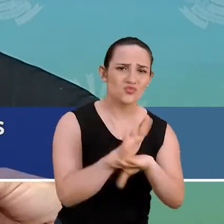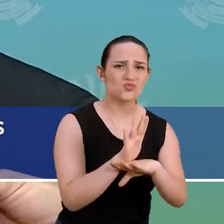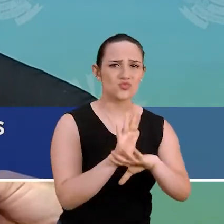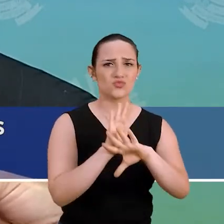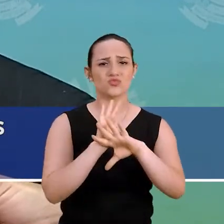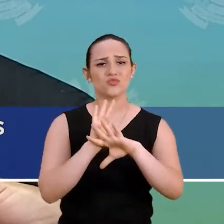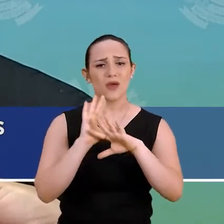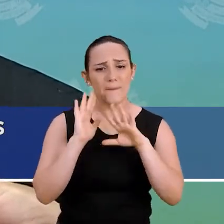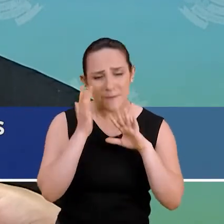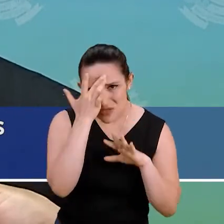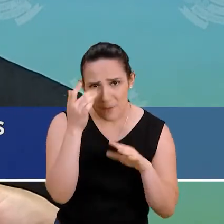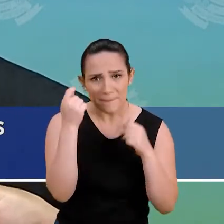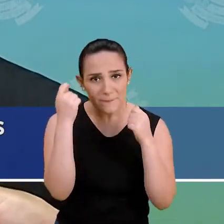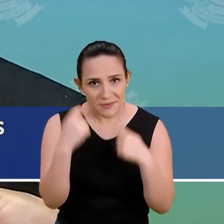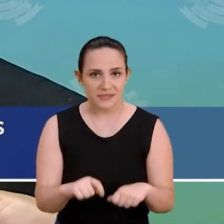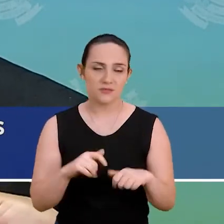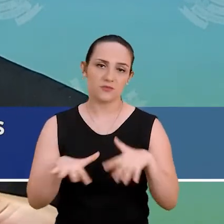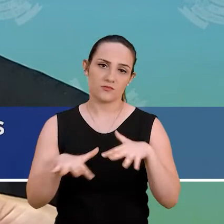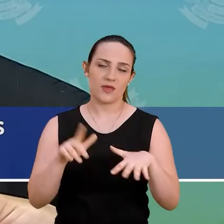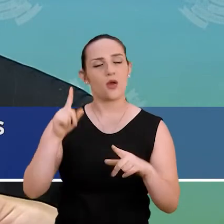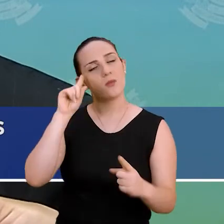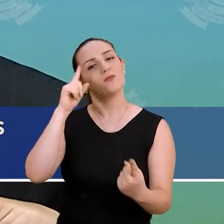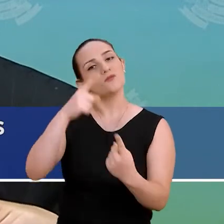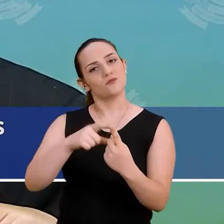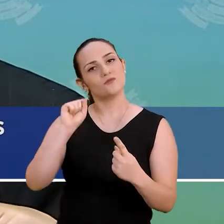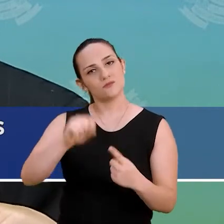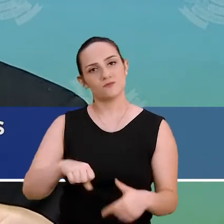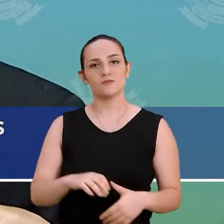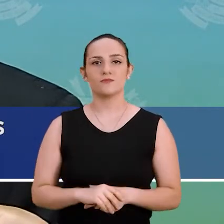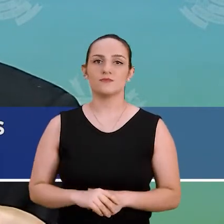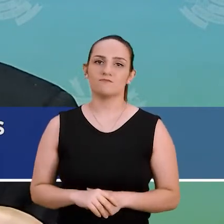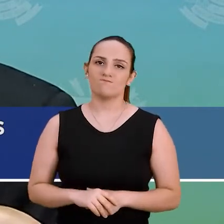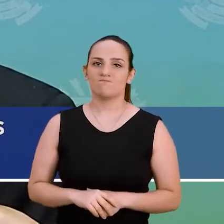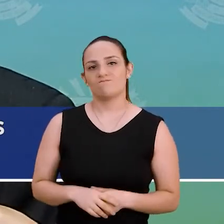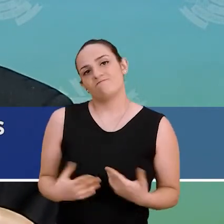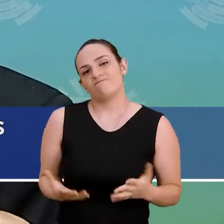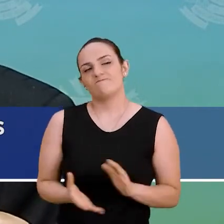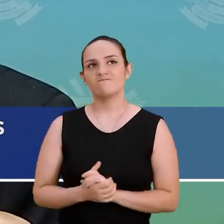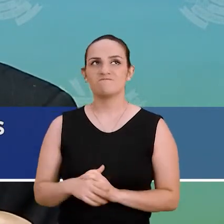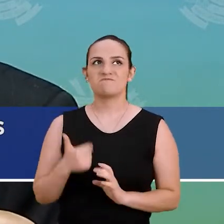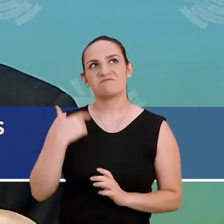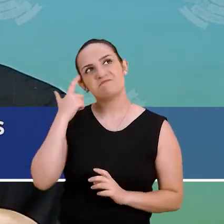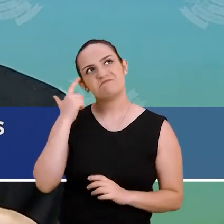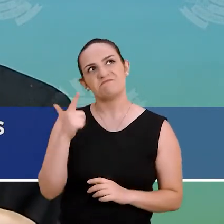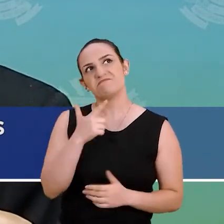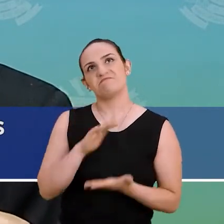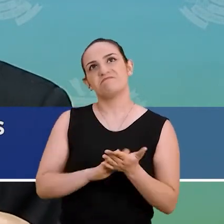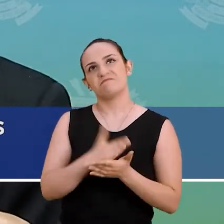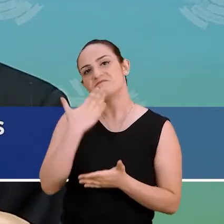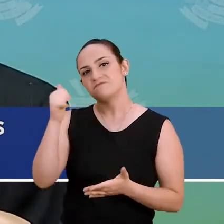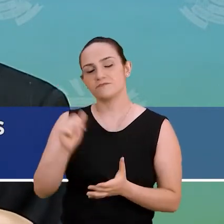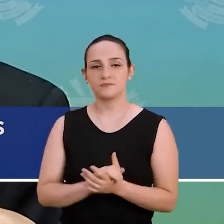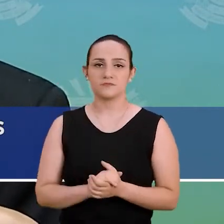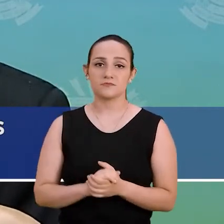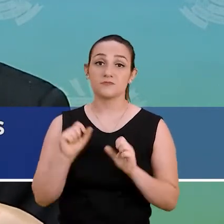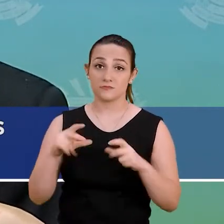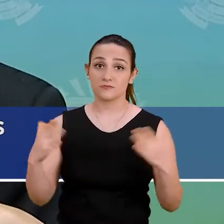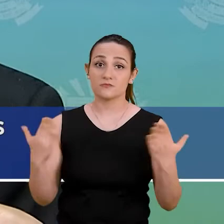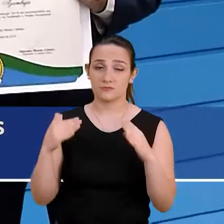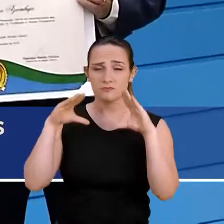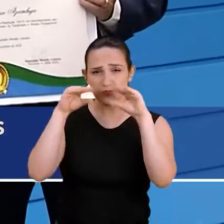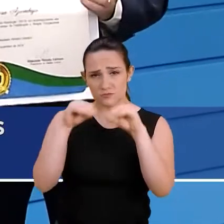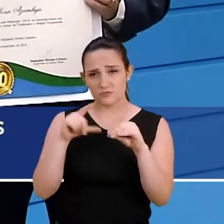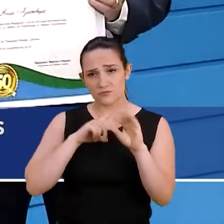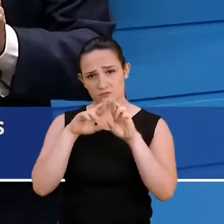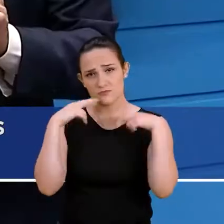a reverter em benefício para os meus pacientes. Esse que é o objetivo principal de tudo, né? Eu acho que não tem nada melhor que